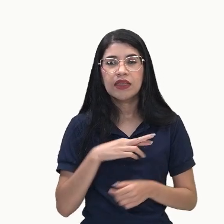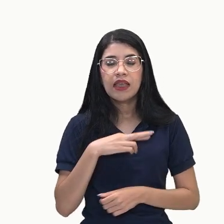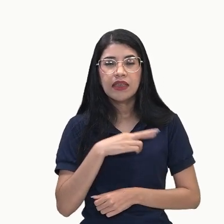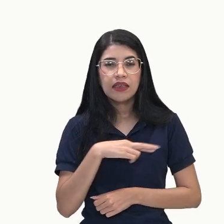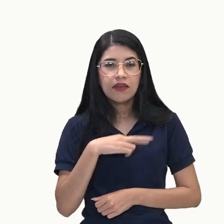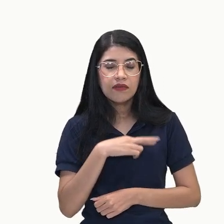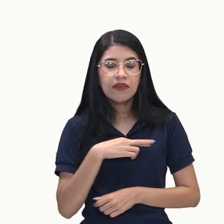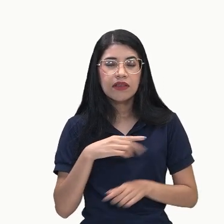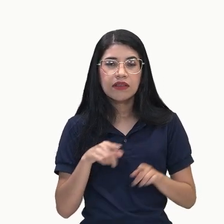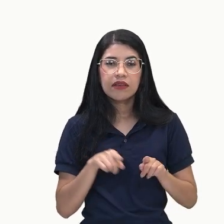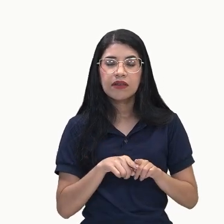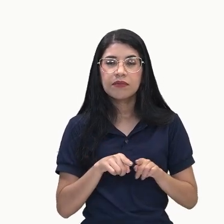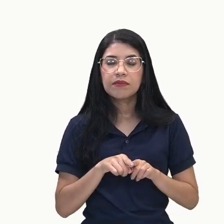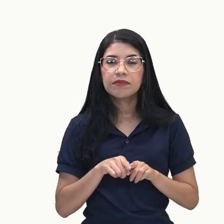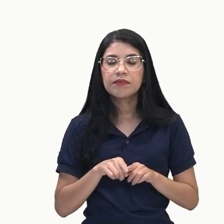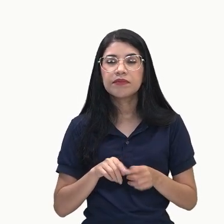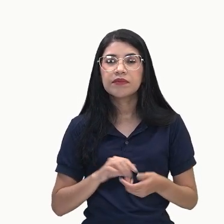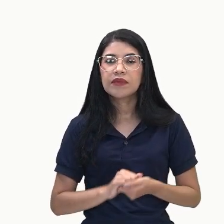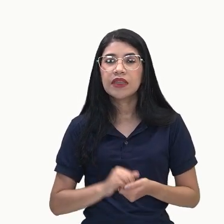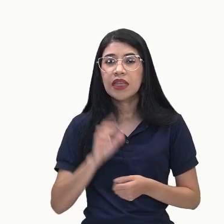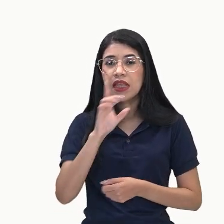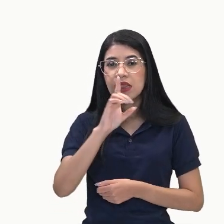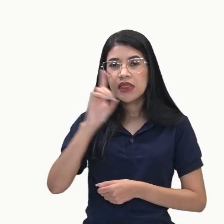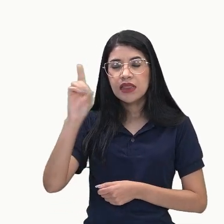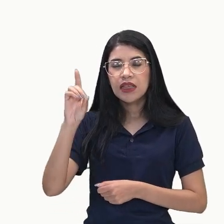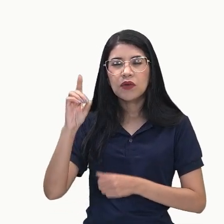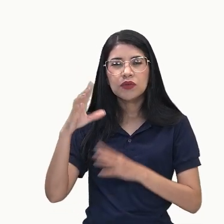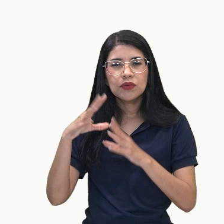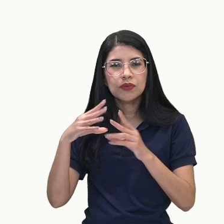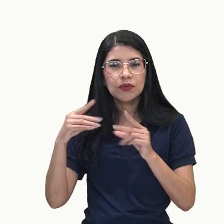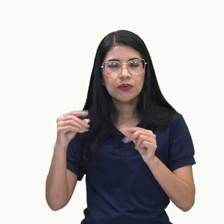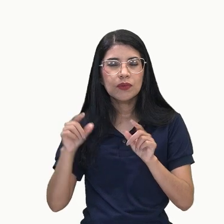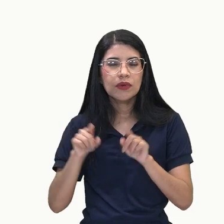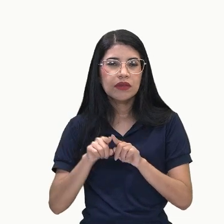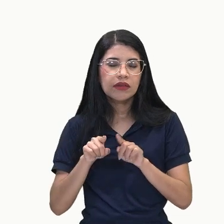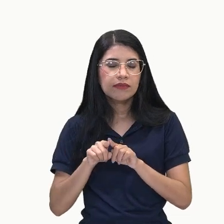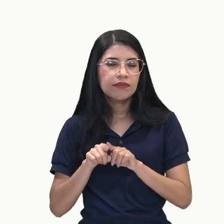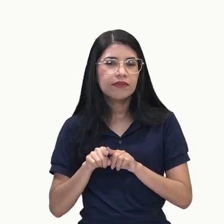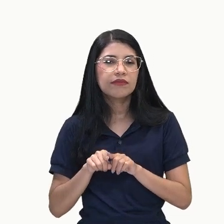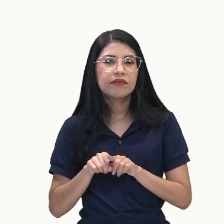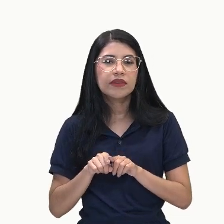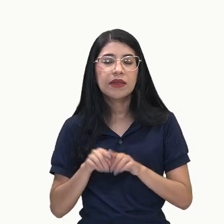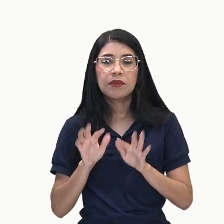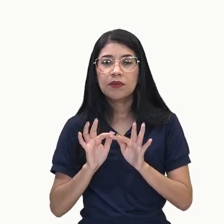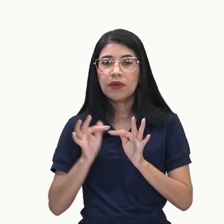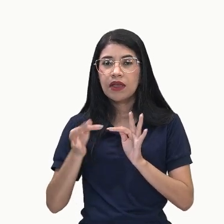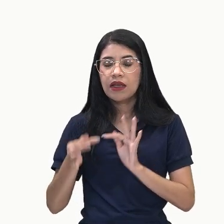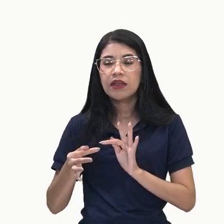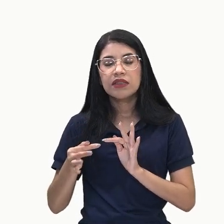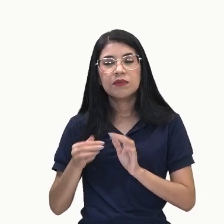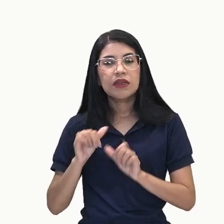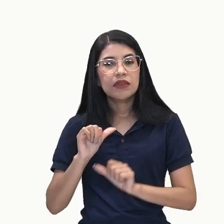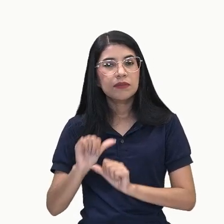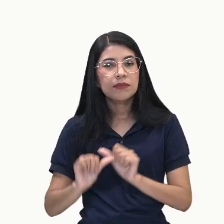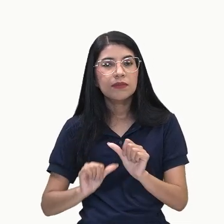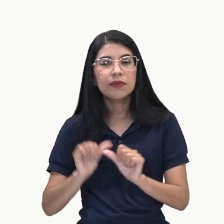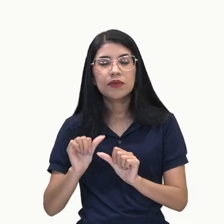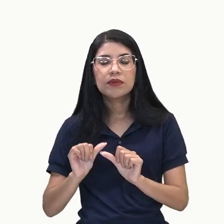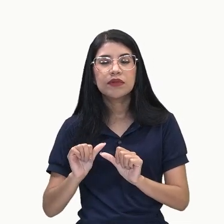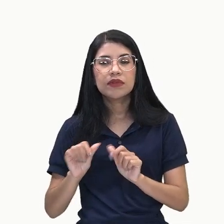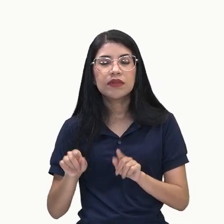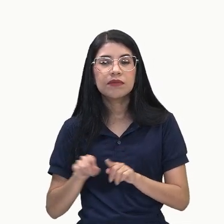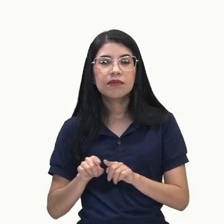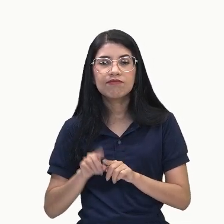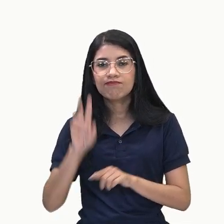fé cura, né? Deus cura. Já no arcadismo, muda esse pensamento.